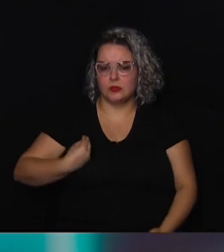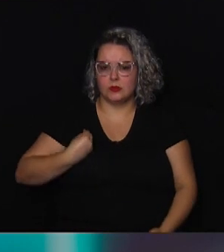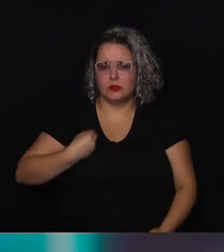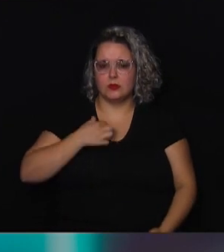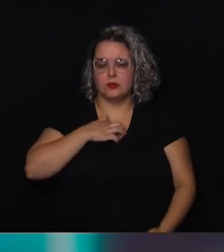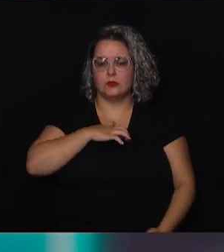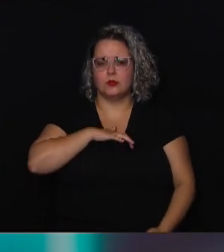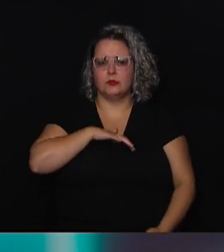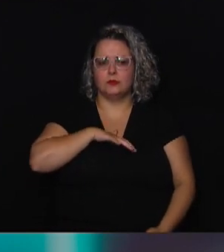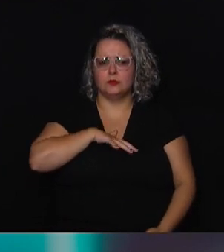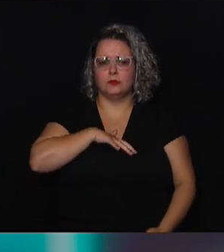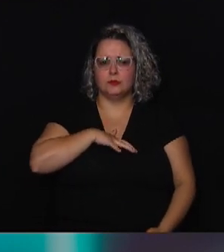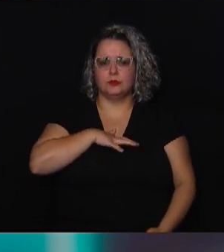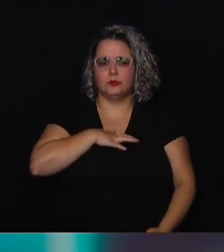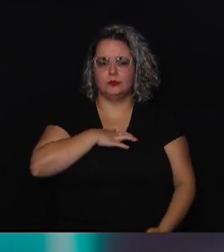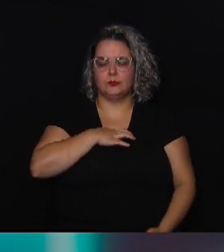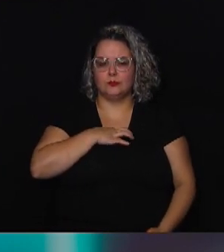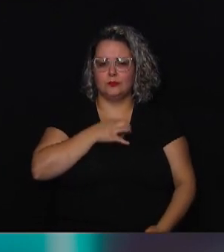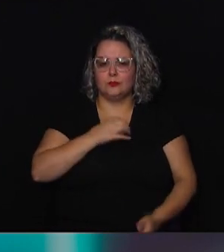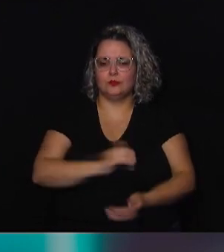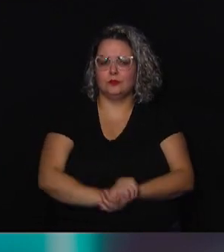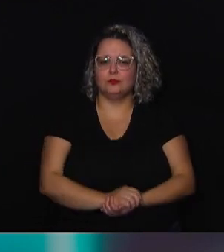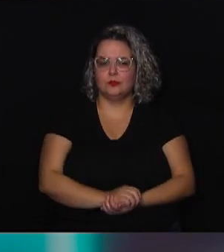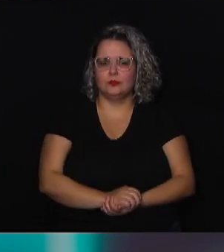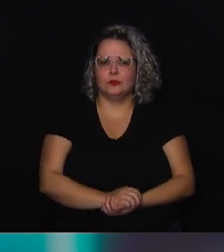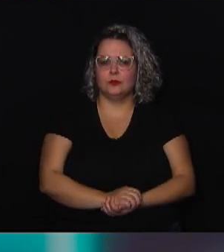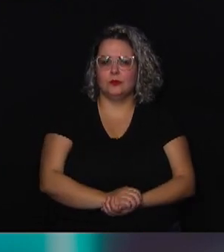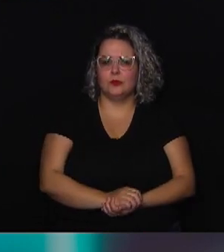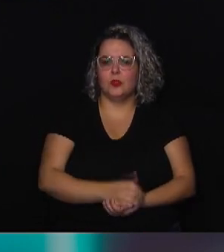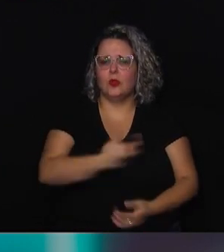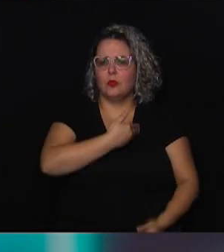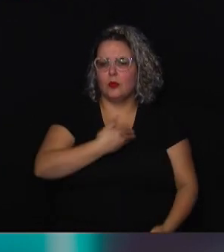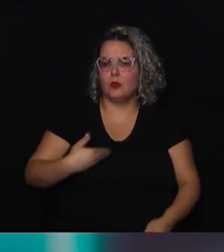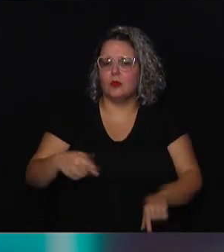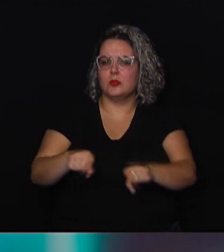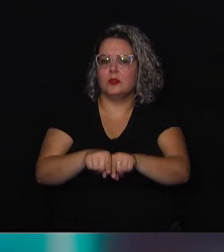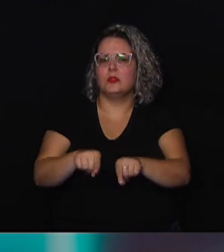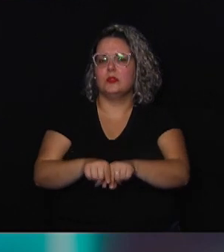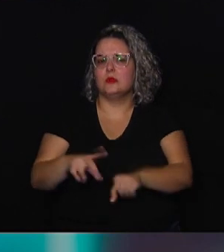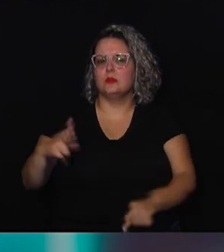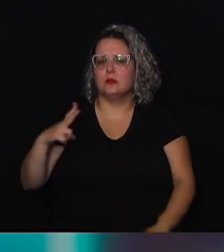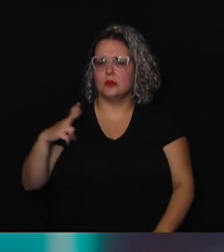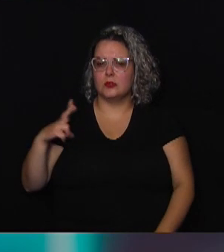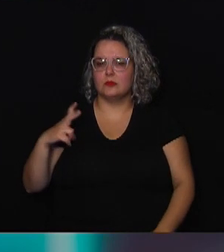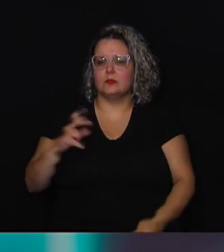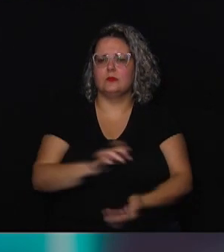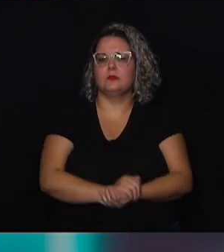setor público quanto no setor privado, seguido do Distrito Sudoeste e Noroeste.